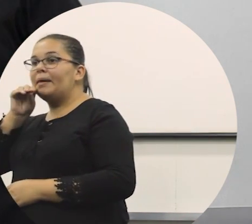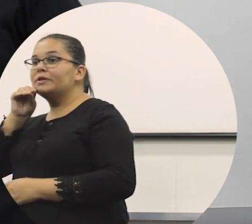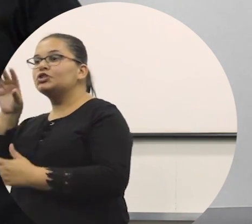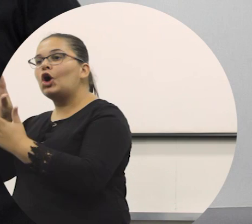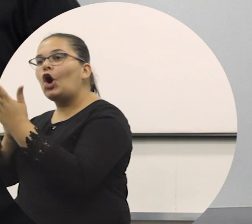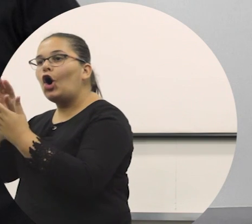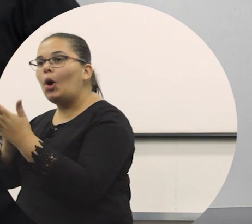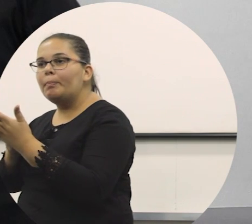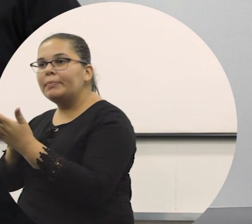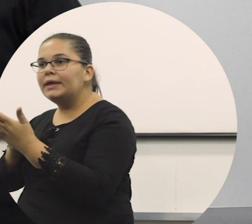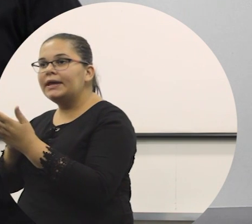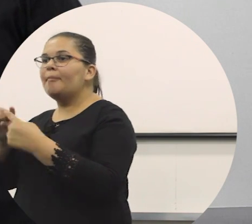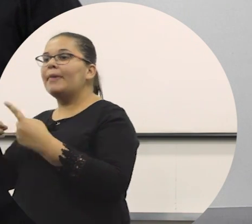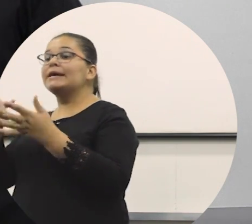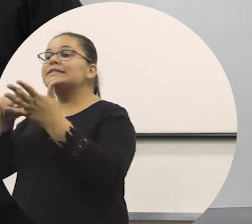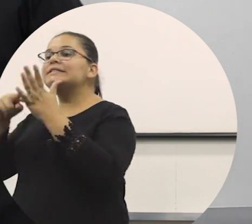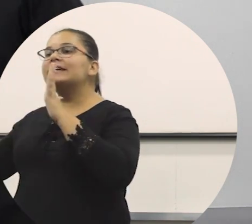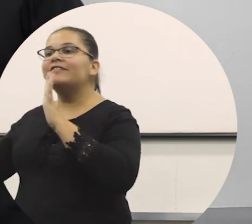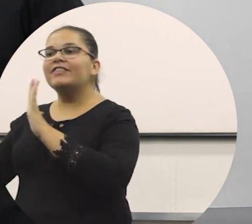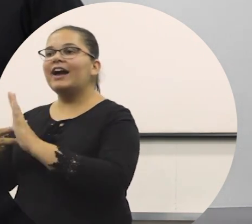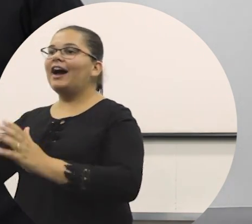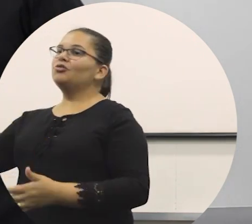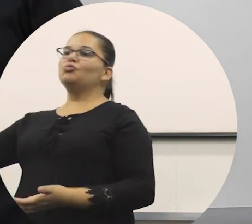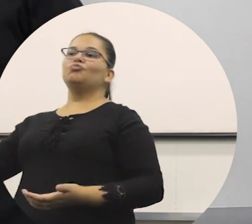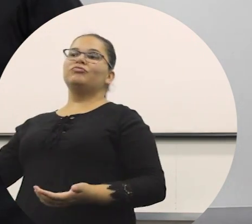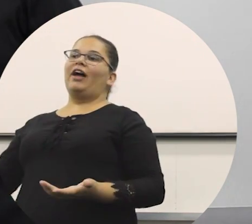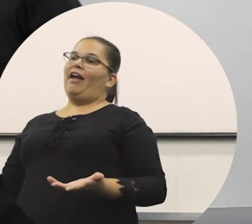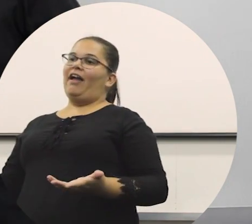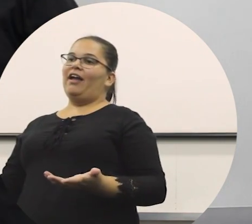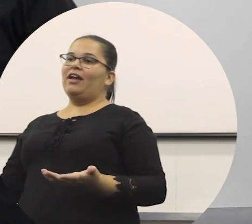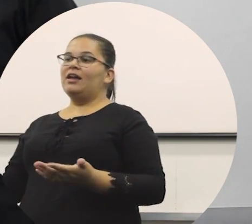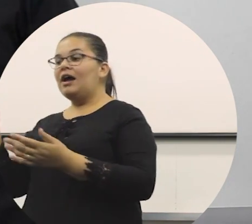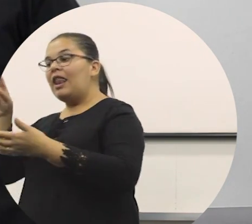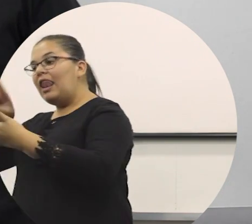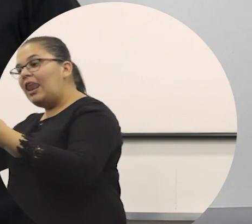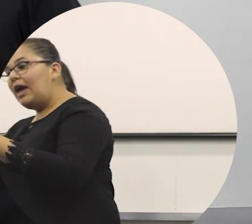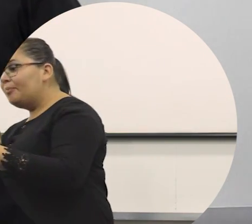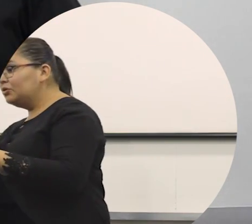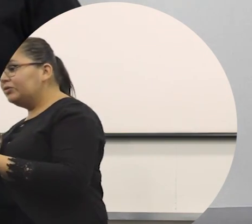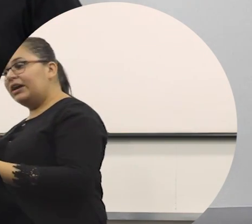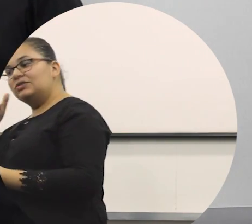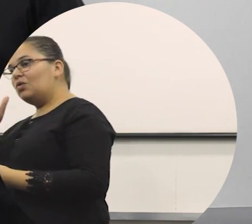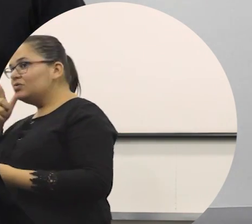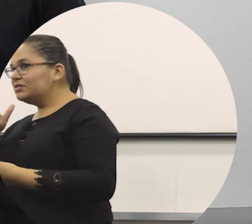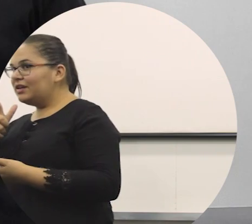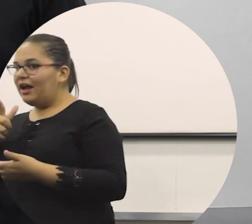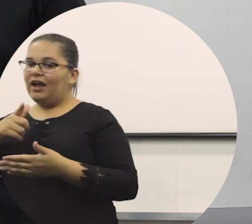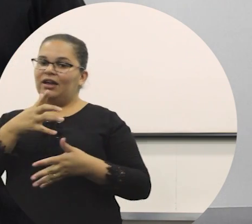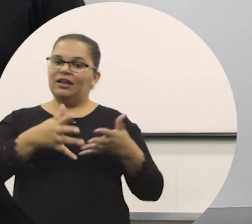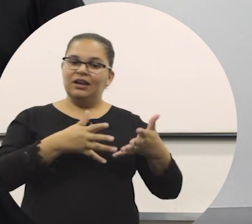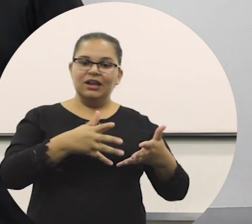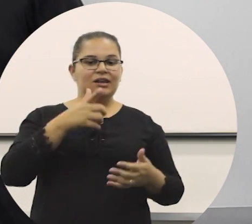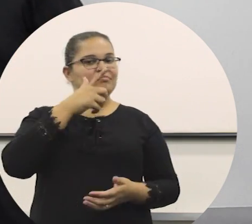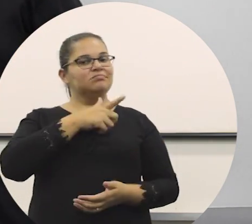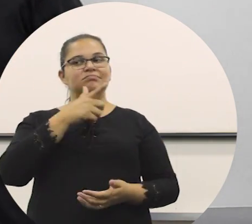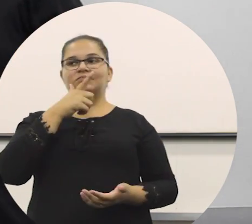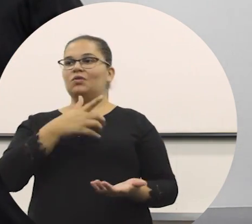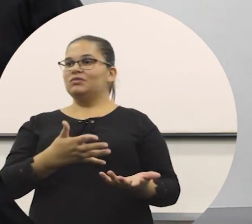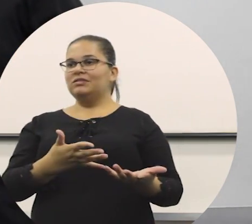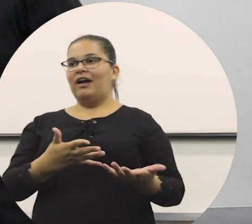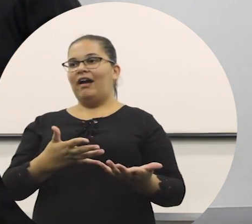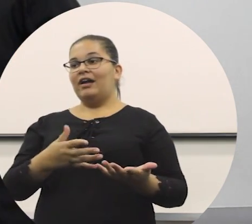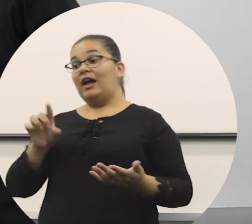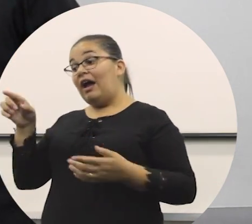surdos sem língua. Porque eles não conseguem acessar nem o português e nem a língua de sinais. Estou falando daqueles surdos que de fato